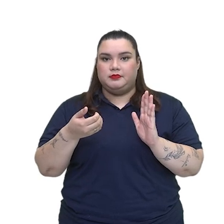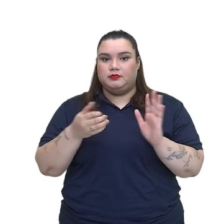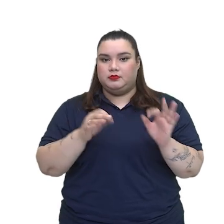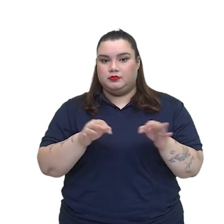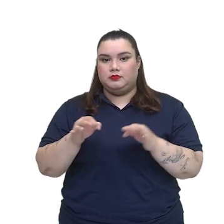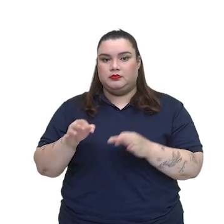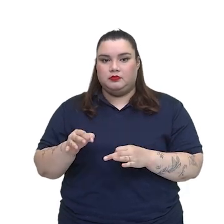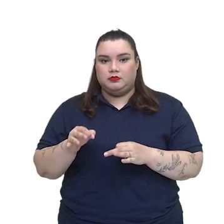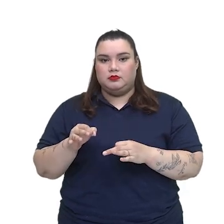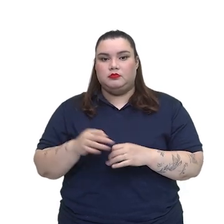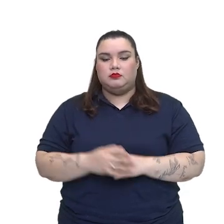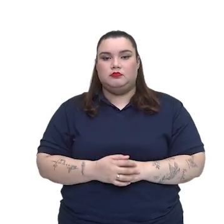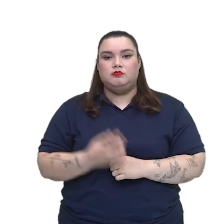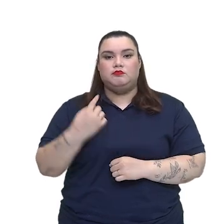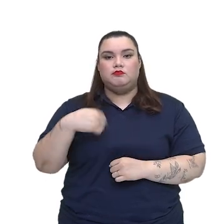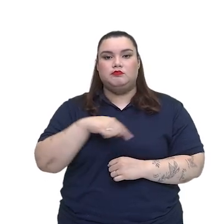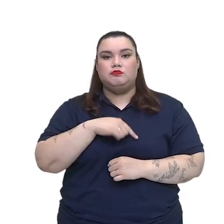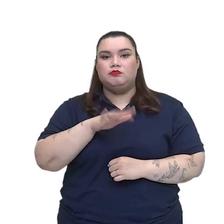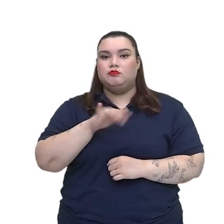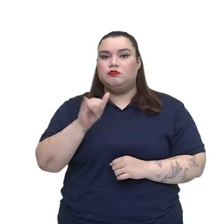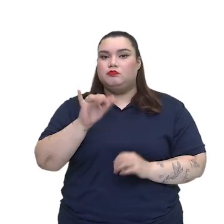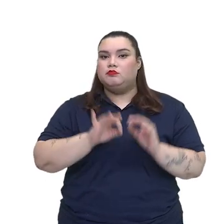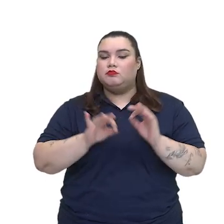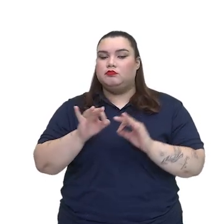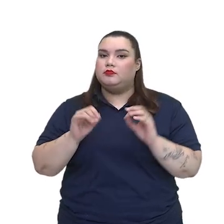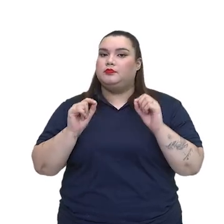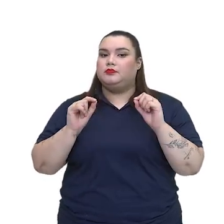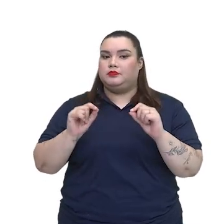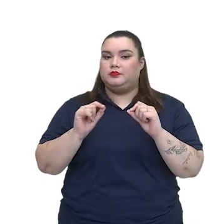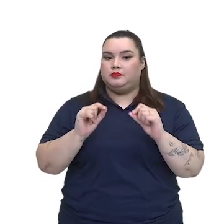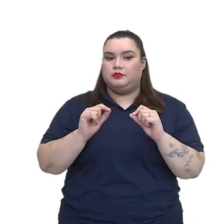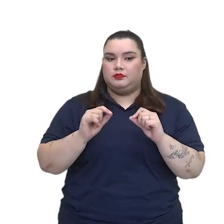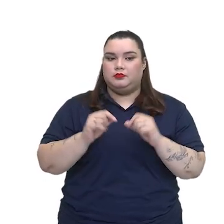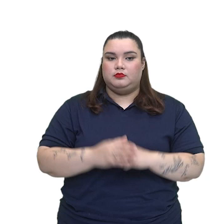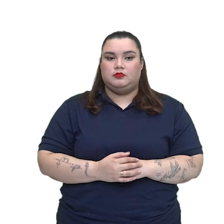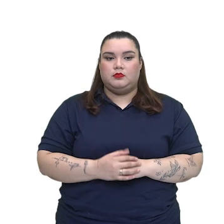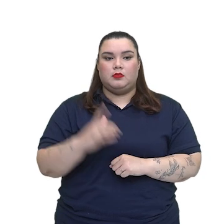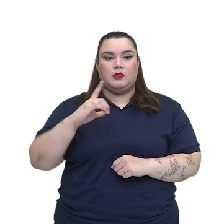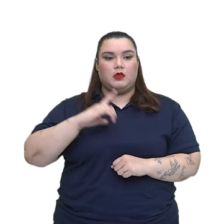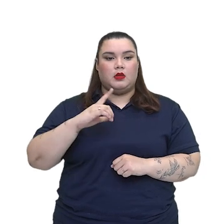Eliminando a vírgula, o que é que a gente vai ter? A gente vai ter